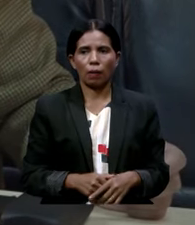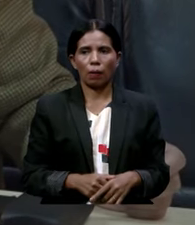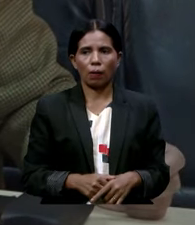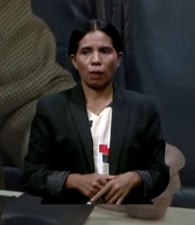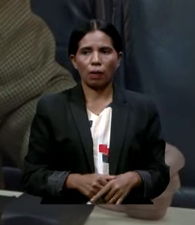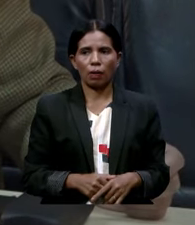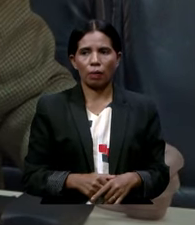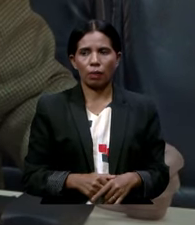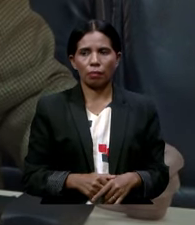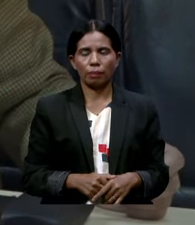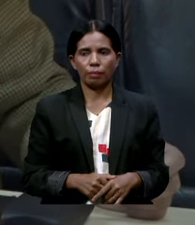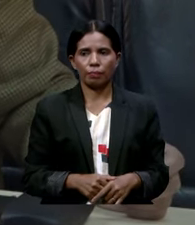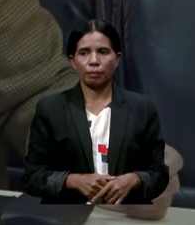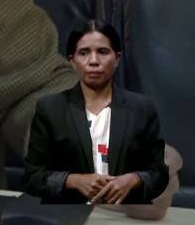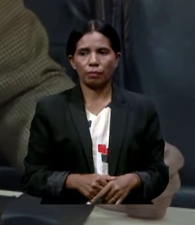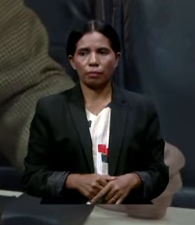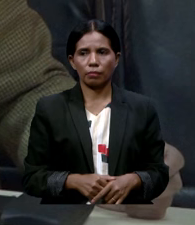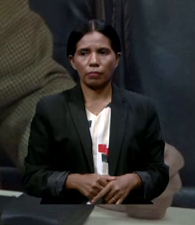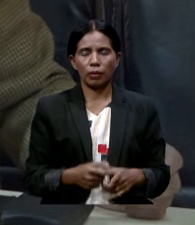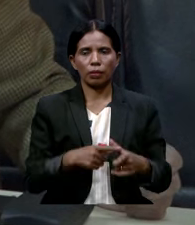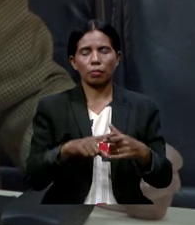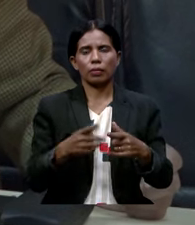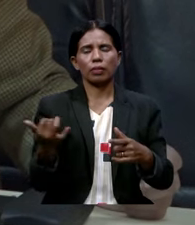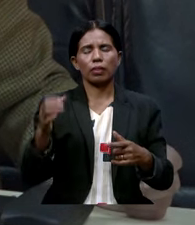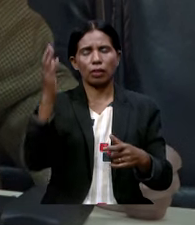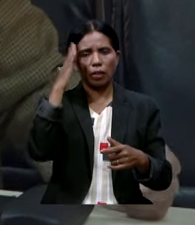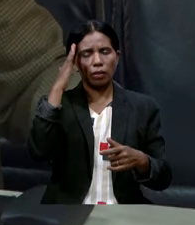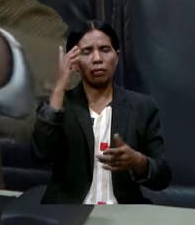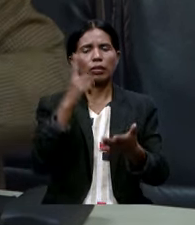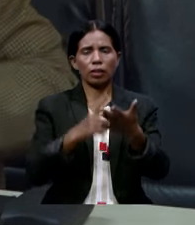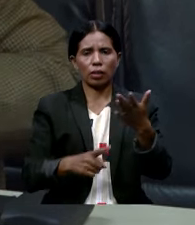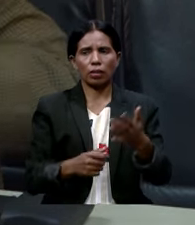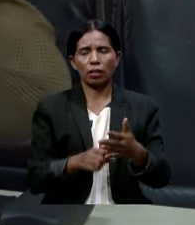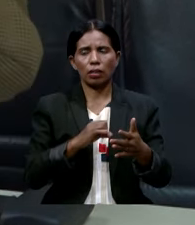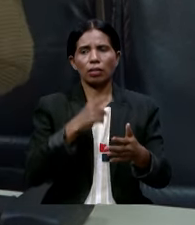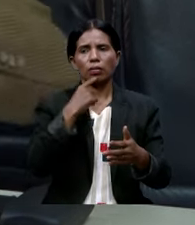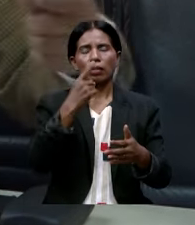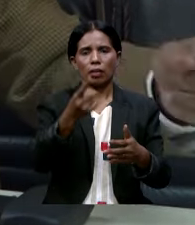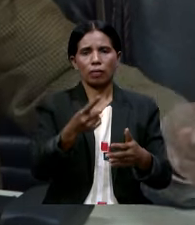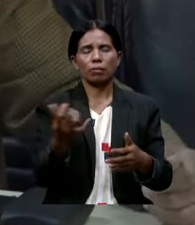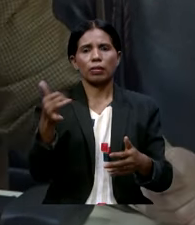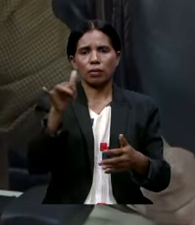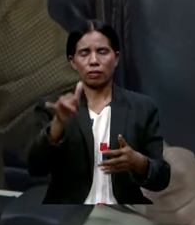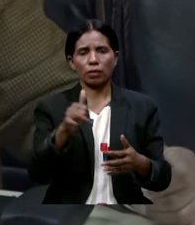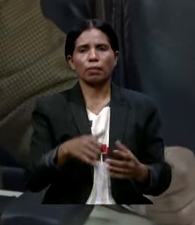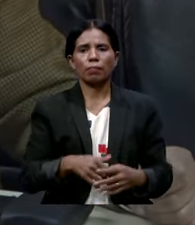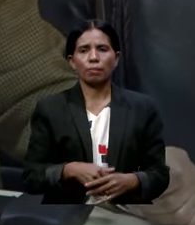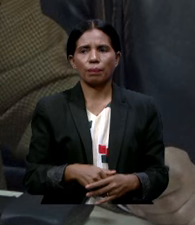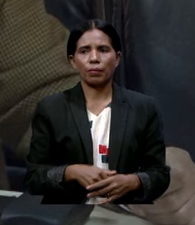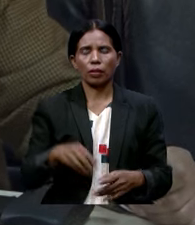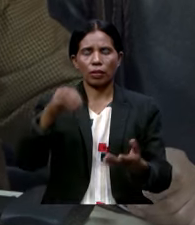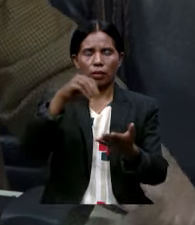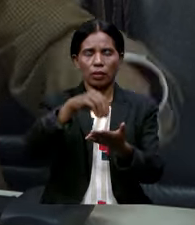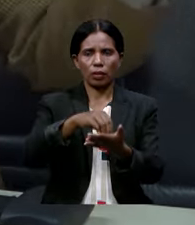E depois, se não é intenção, saída. Depois já pronuncia, mas se coloca a questão,